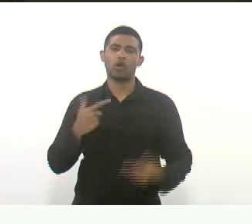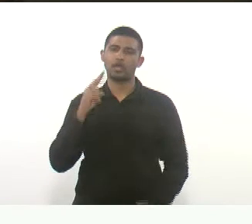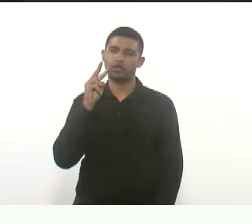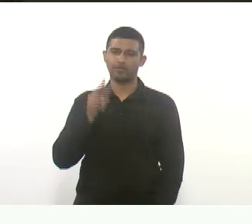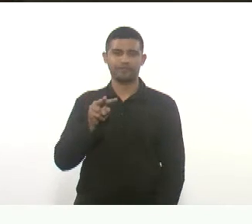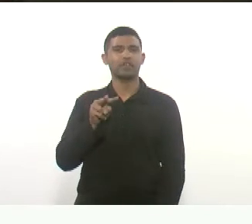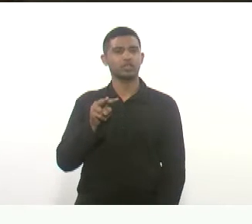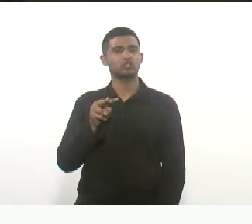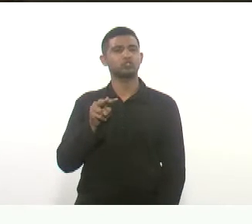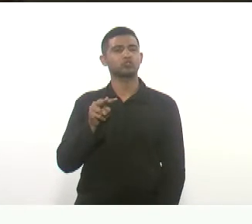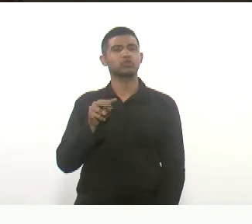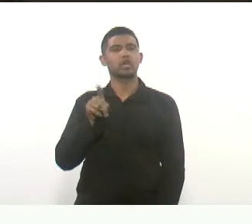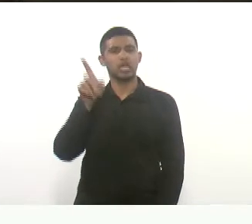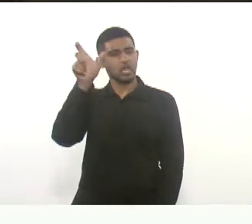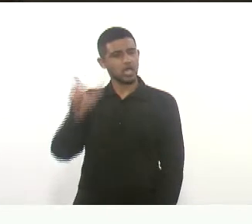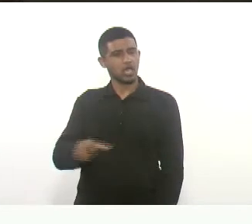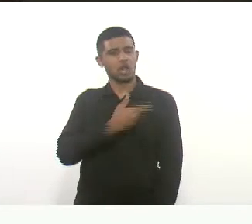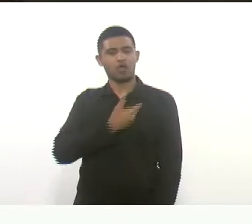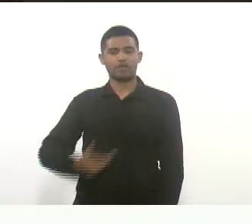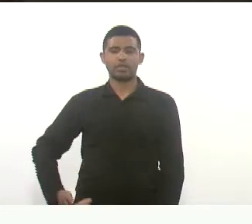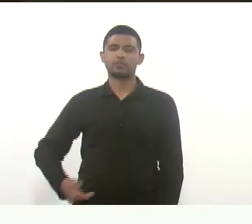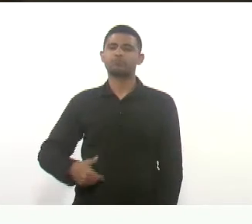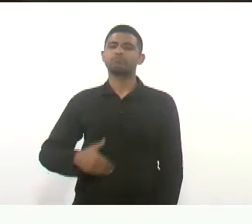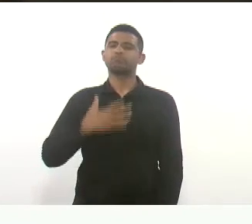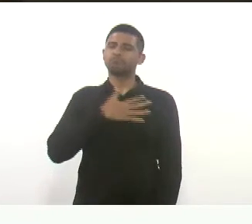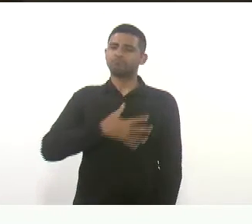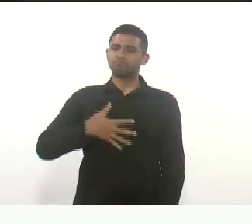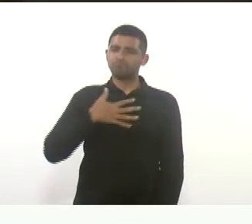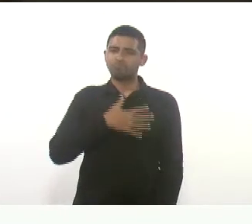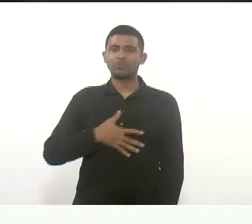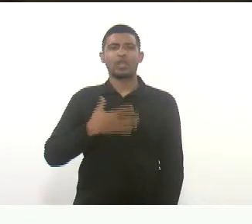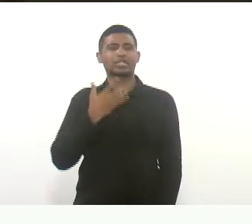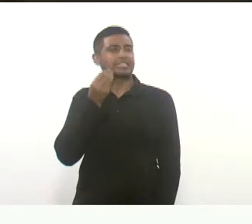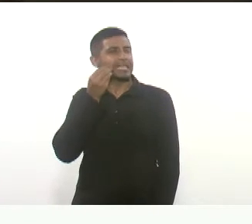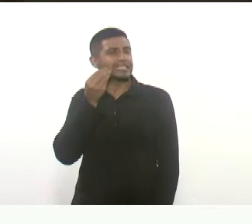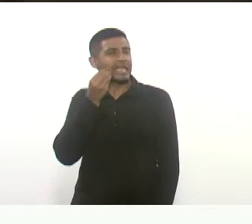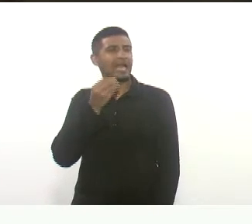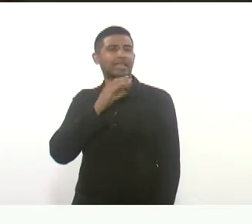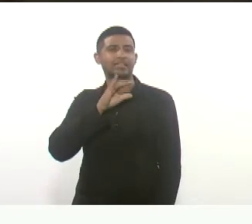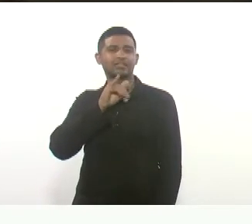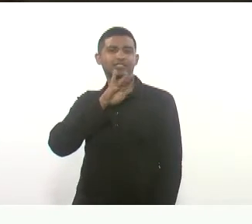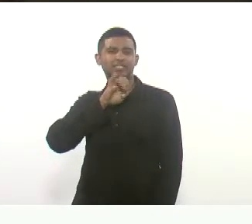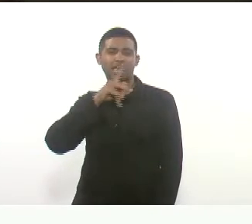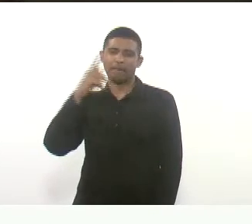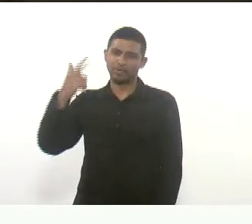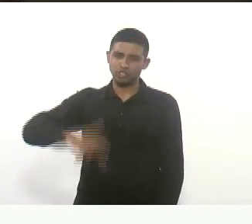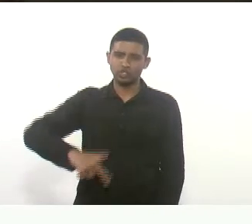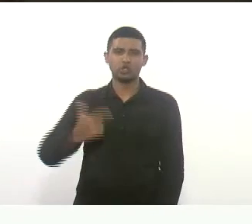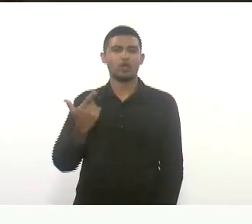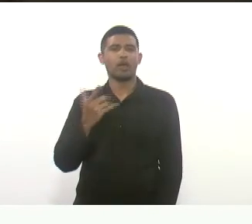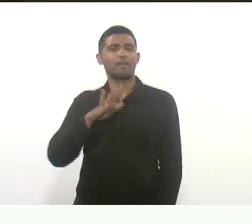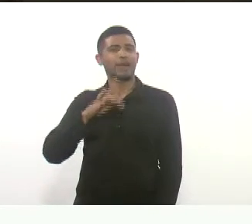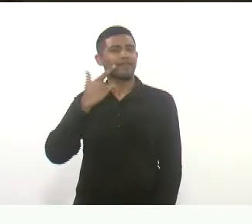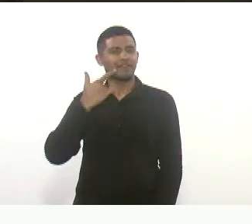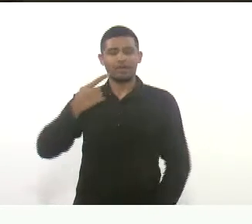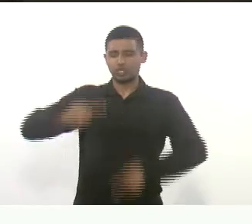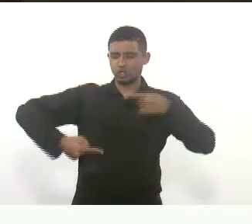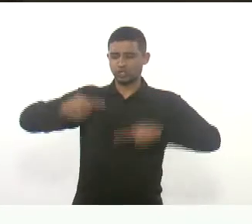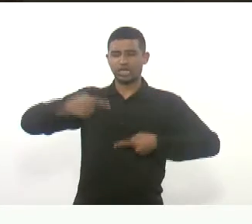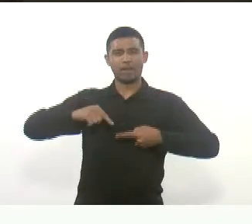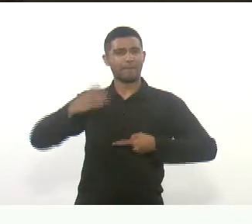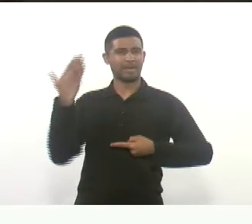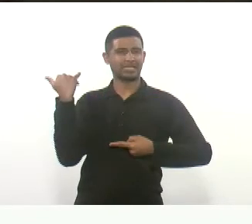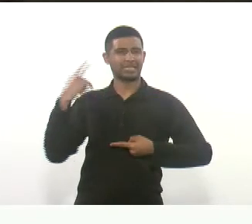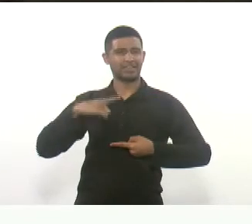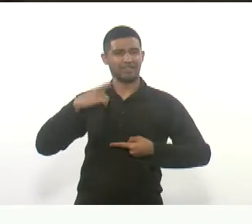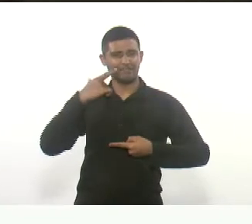até a comunicação do governador muito feliz de voltar aos CIEPs, aquela coisa toda, mas as discussões que foram colocadas na época, que o CIEP foi